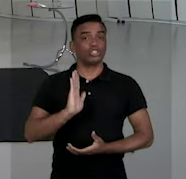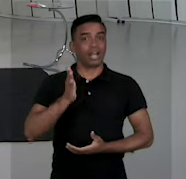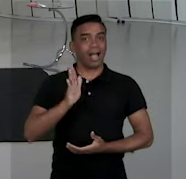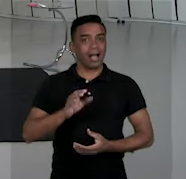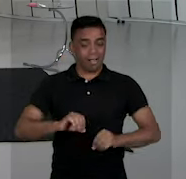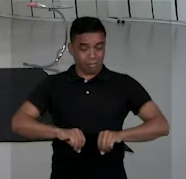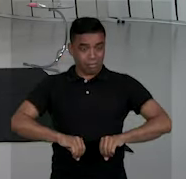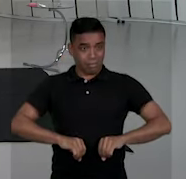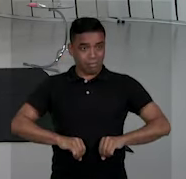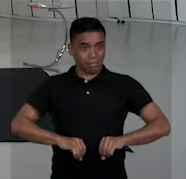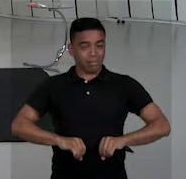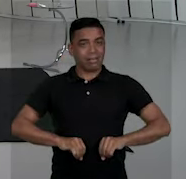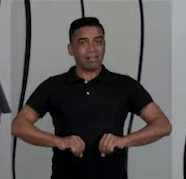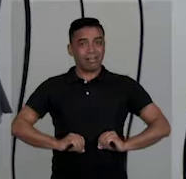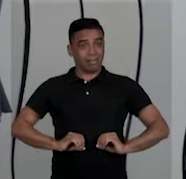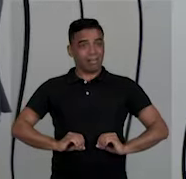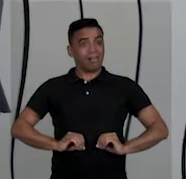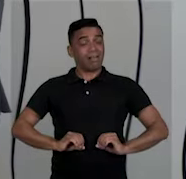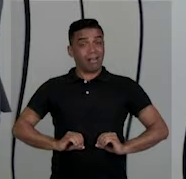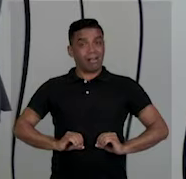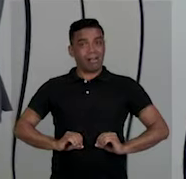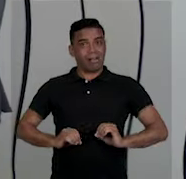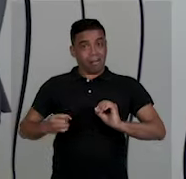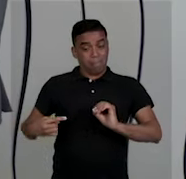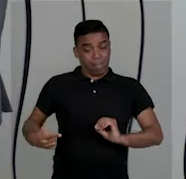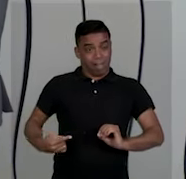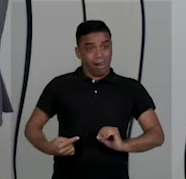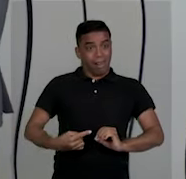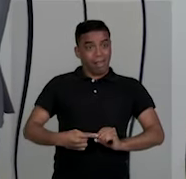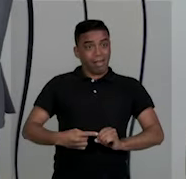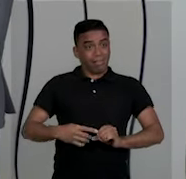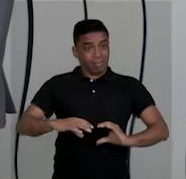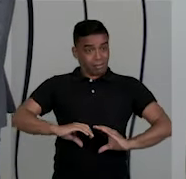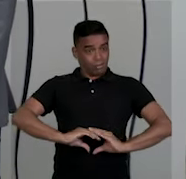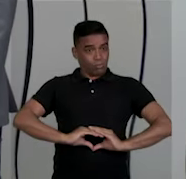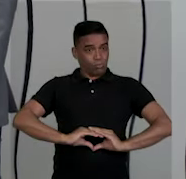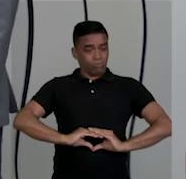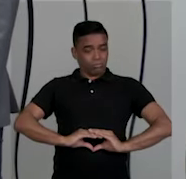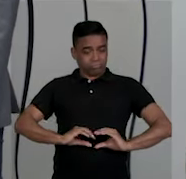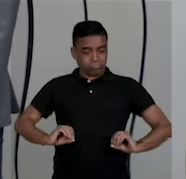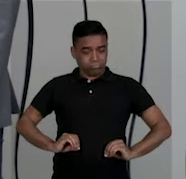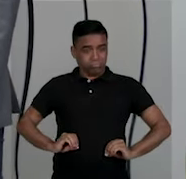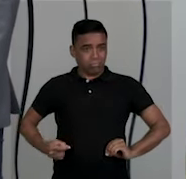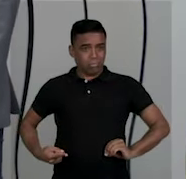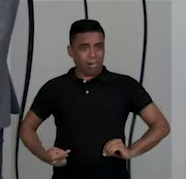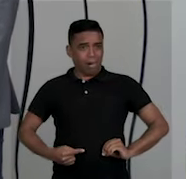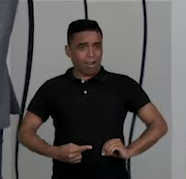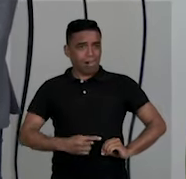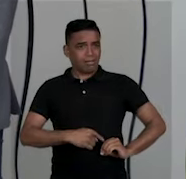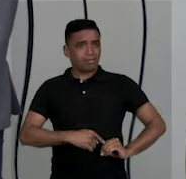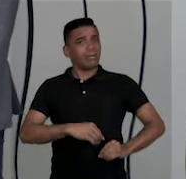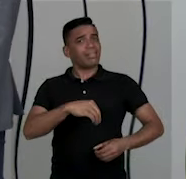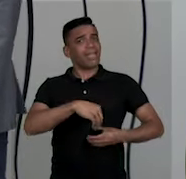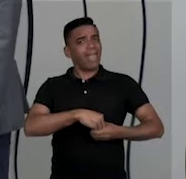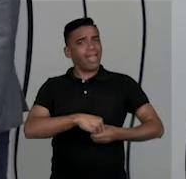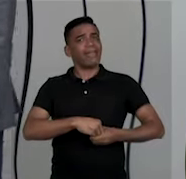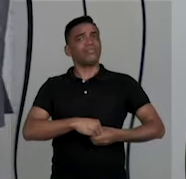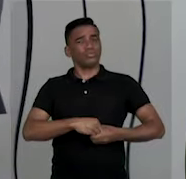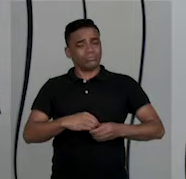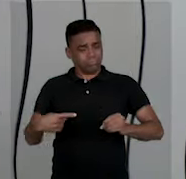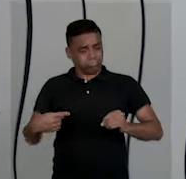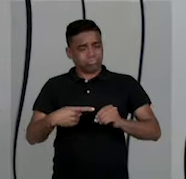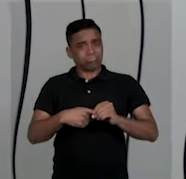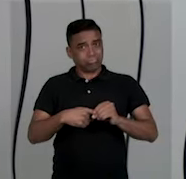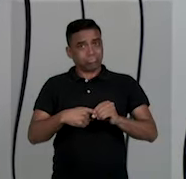ovulação, encontrou com o espermatozoide na tuba, onde se ocorreu a fecundação do óvulo pelo espermatozoide. Ele